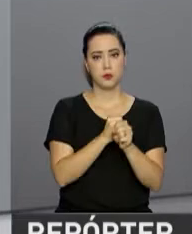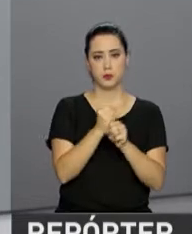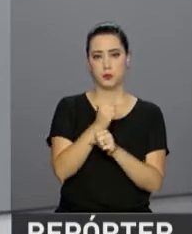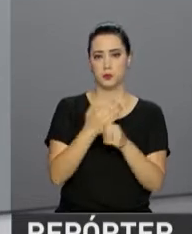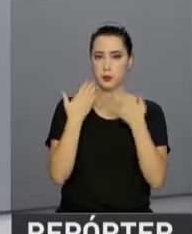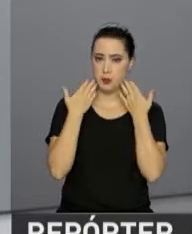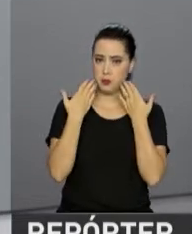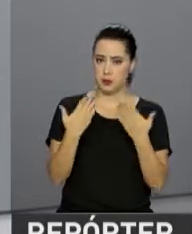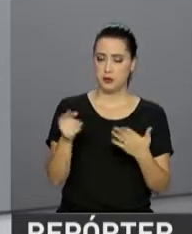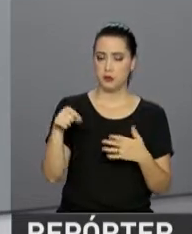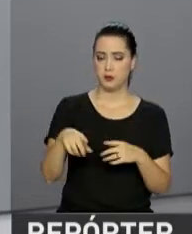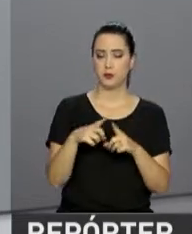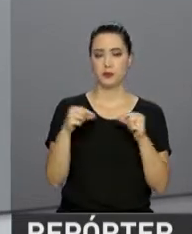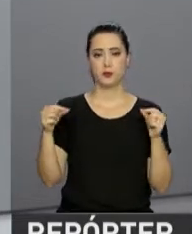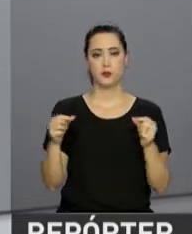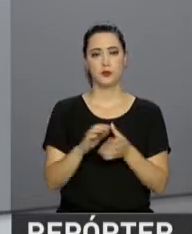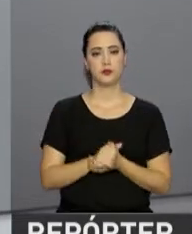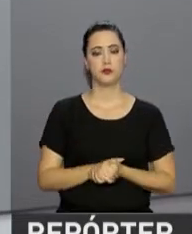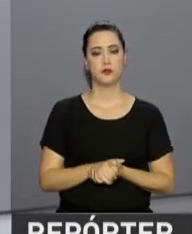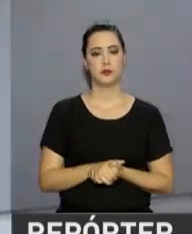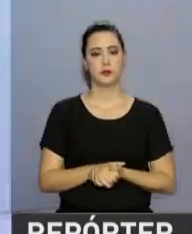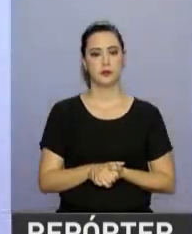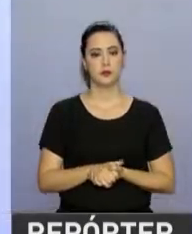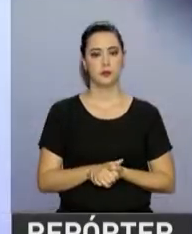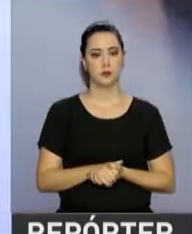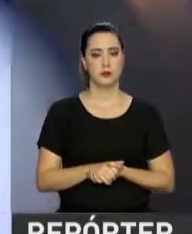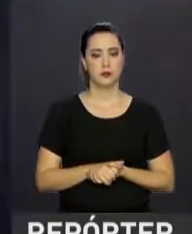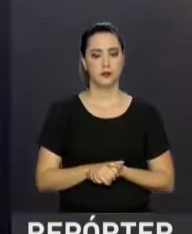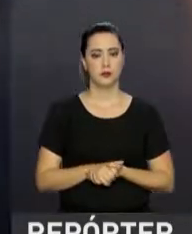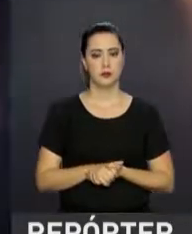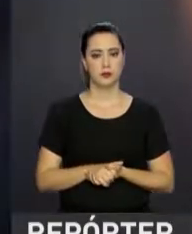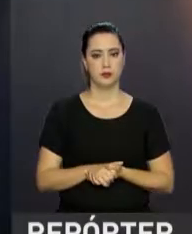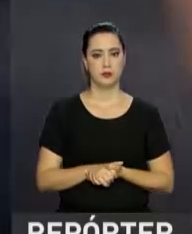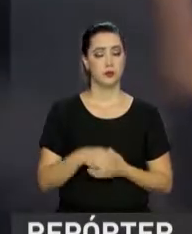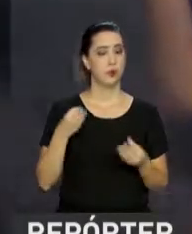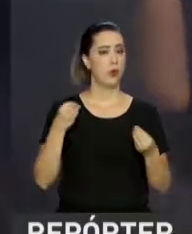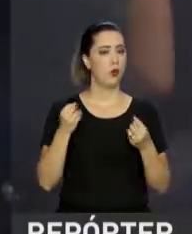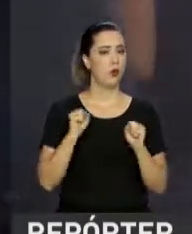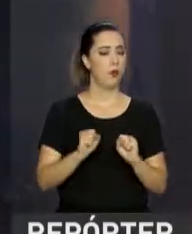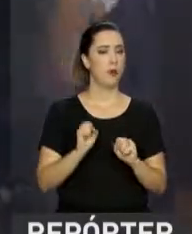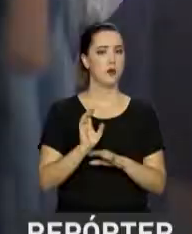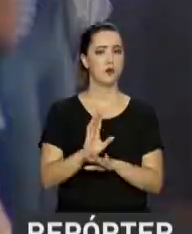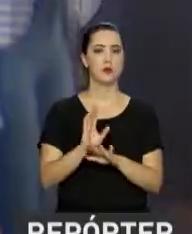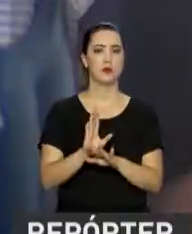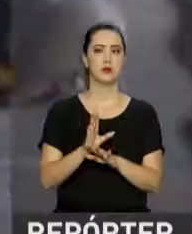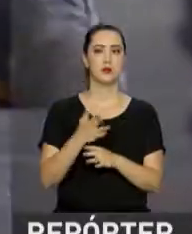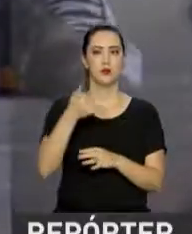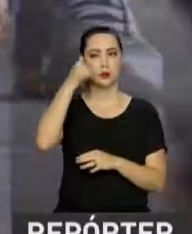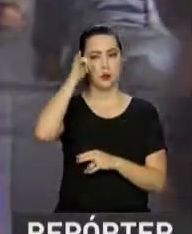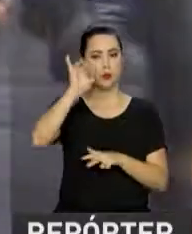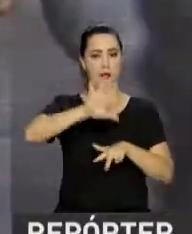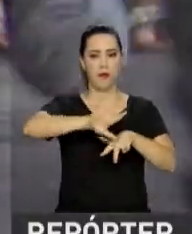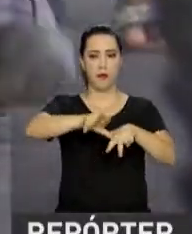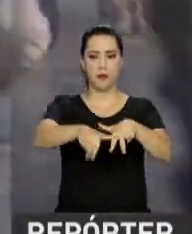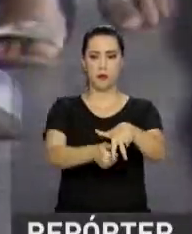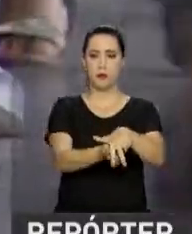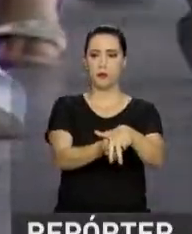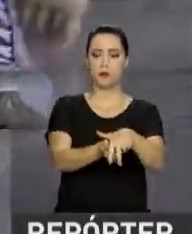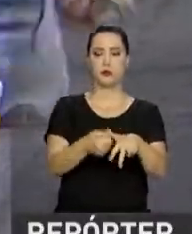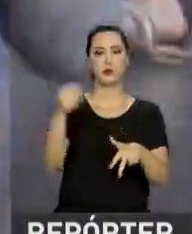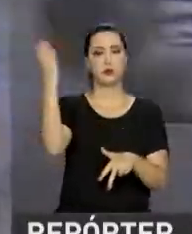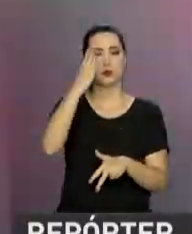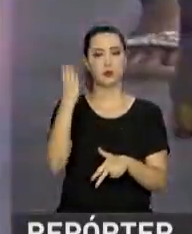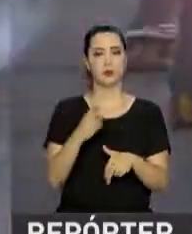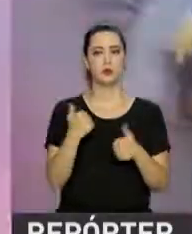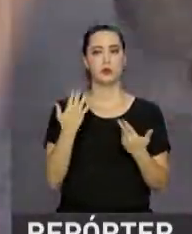em uma exposição aqui em brasília como posso contribuir para combater a corrupção no brasil